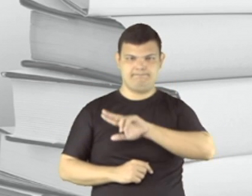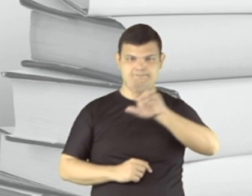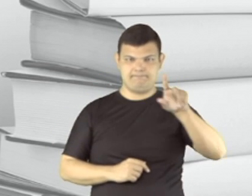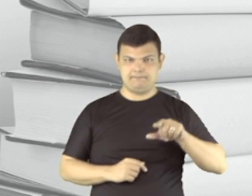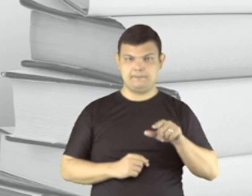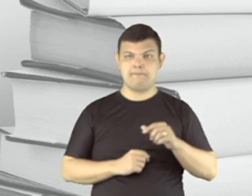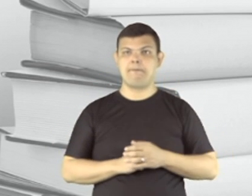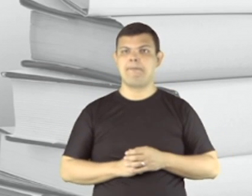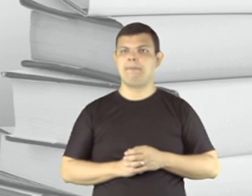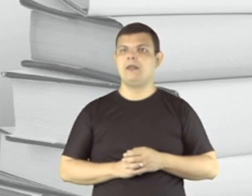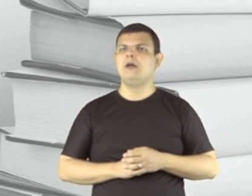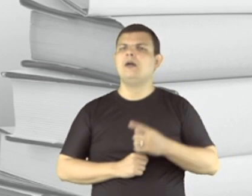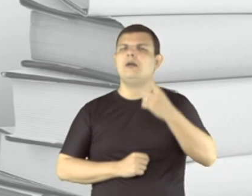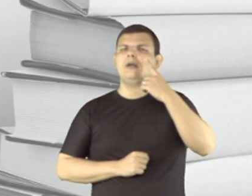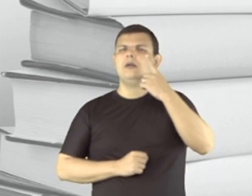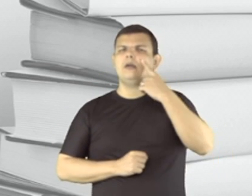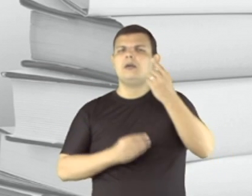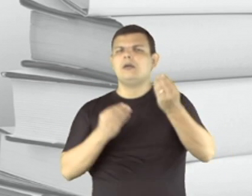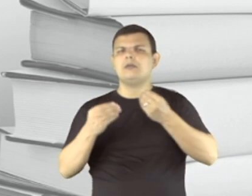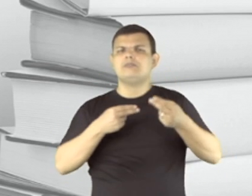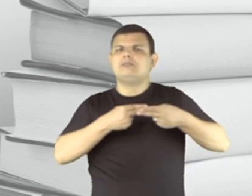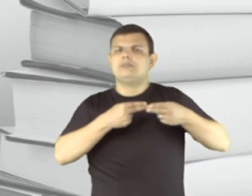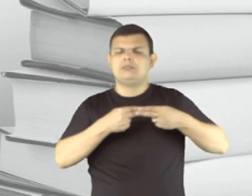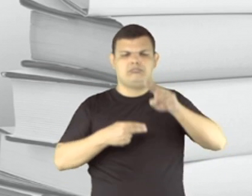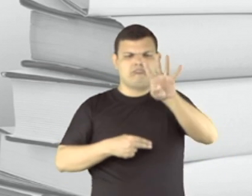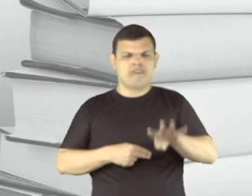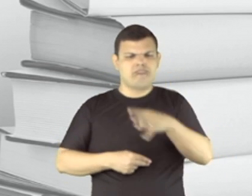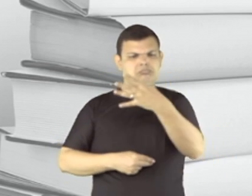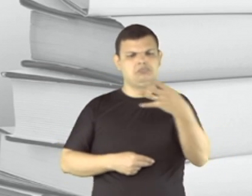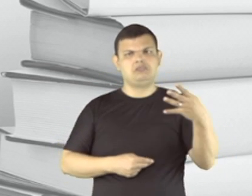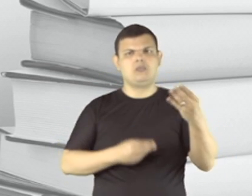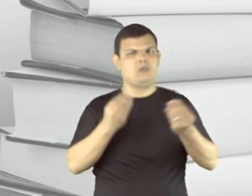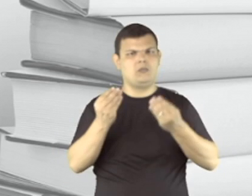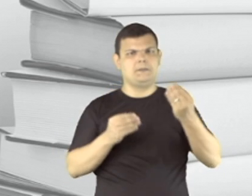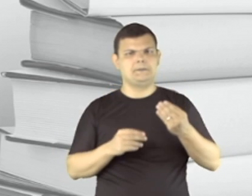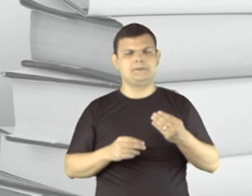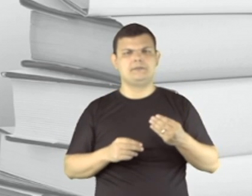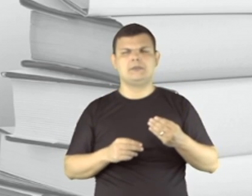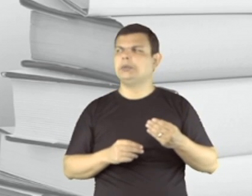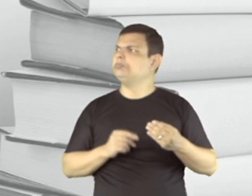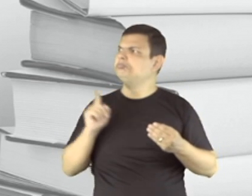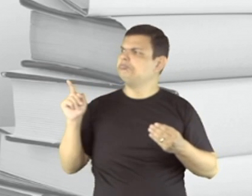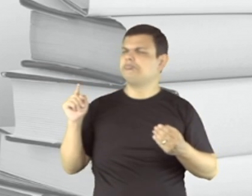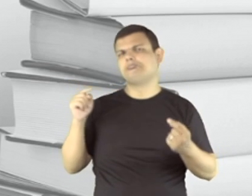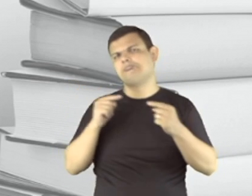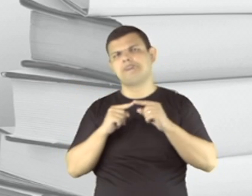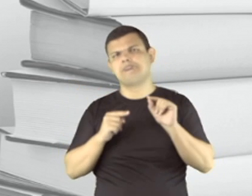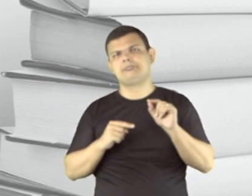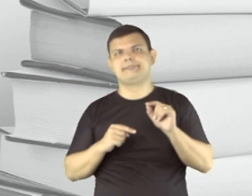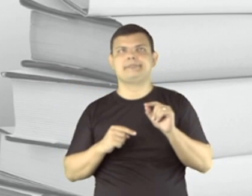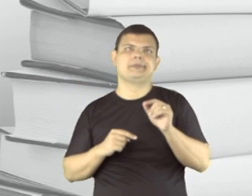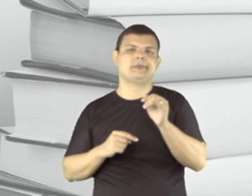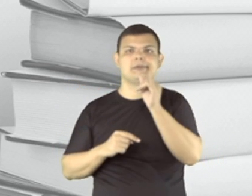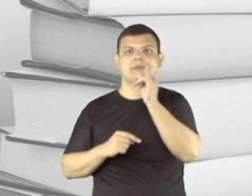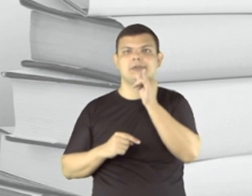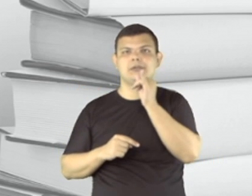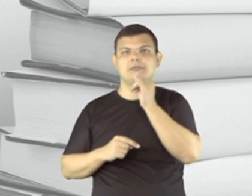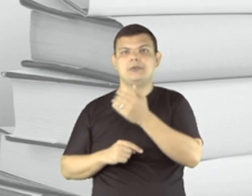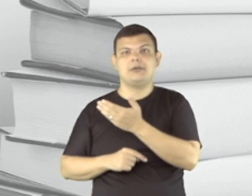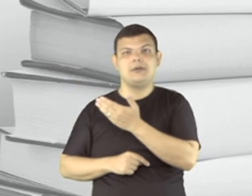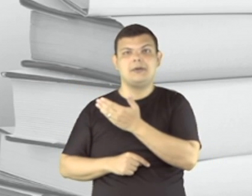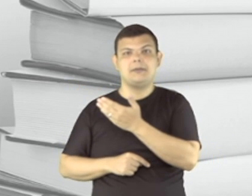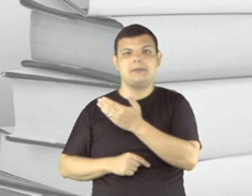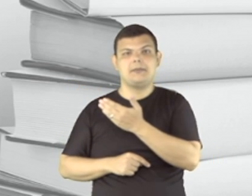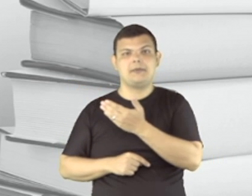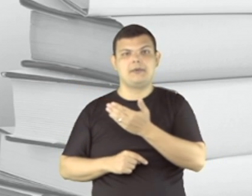aqui. Olha como nós vamos utilizar a nossa malha quadriculada no dia a dia. O que seria isso, então? Opa, já apareceu